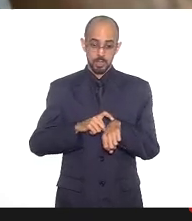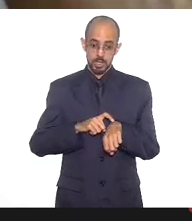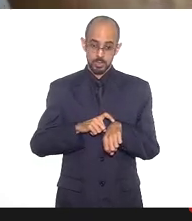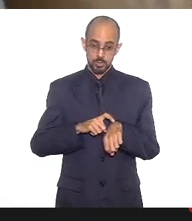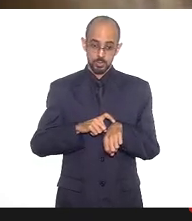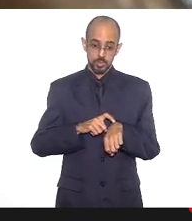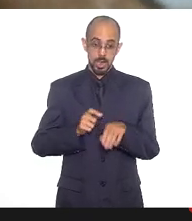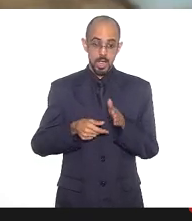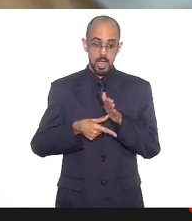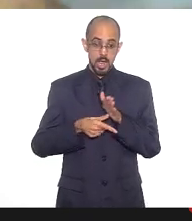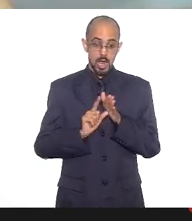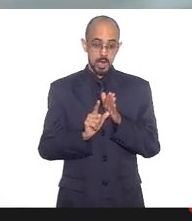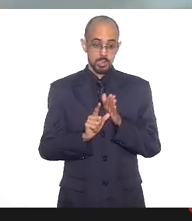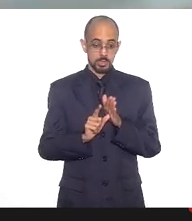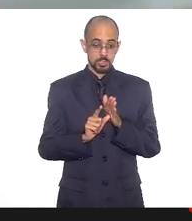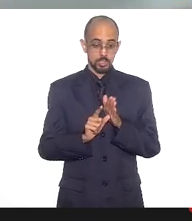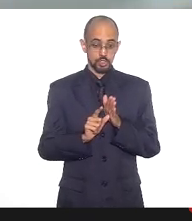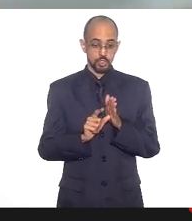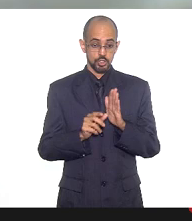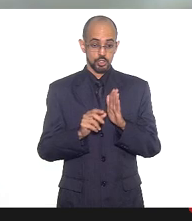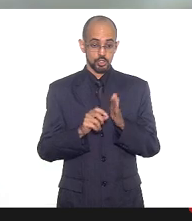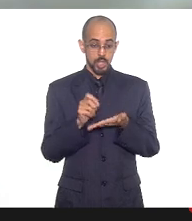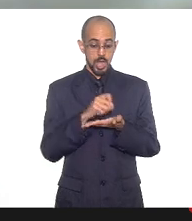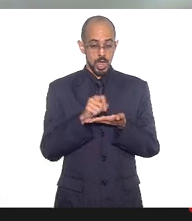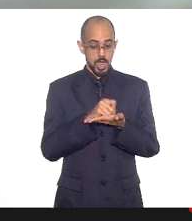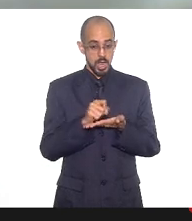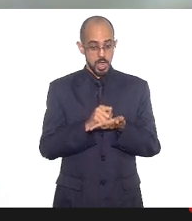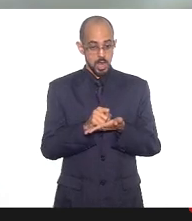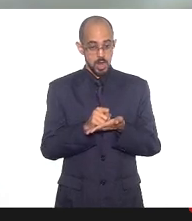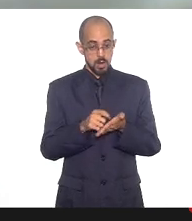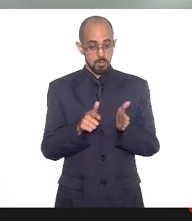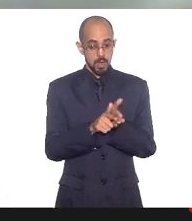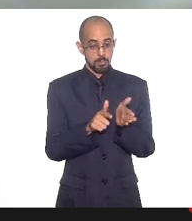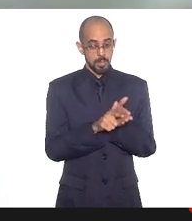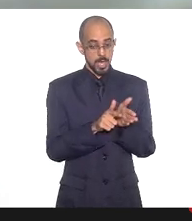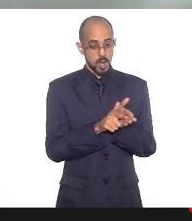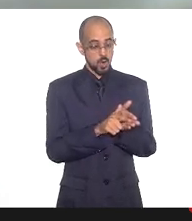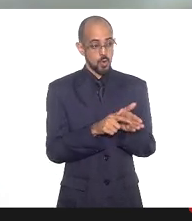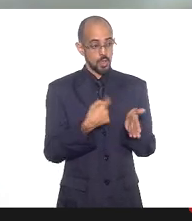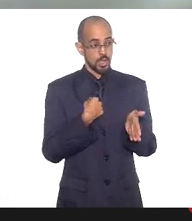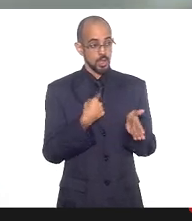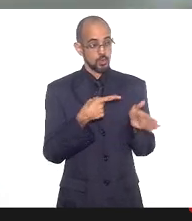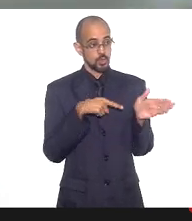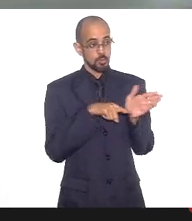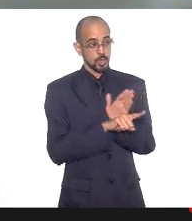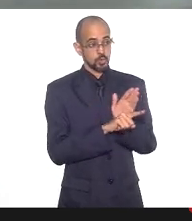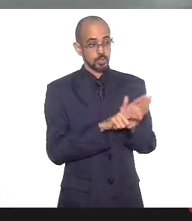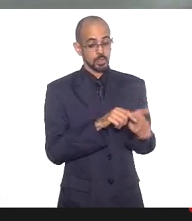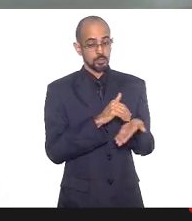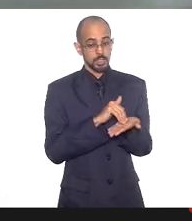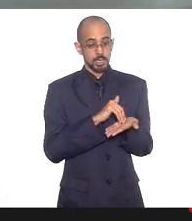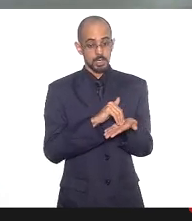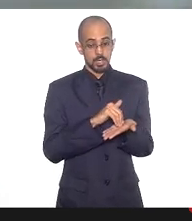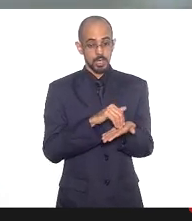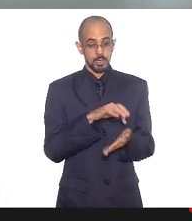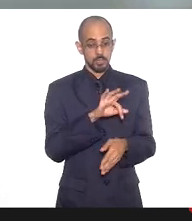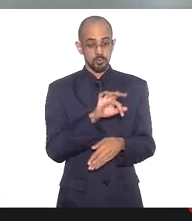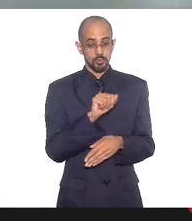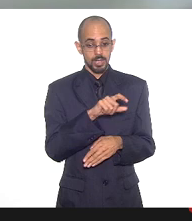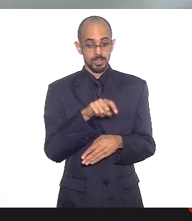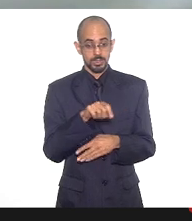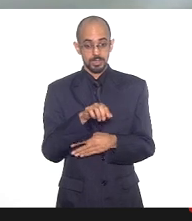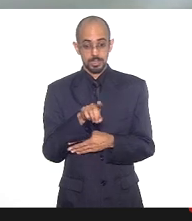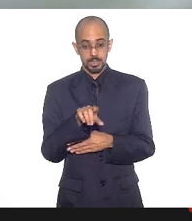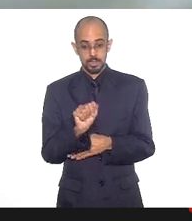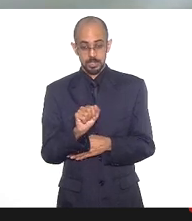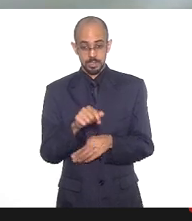botar isso no papel, já estou arguindo a nossa Secretaria de Fazenda, a